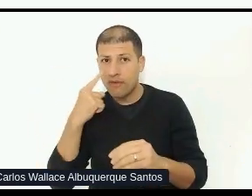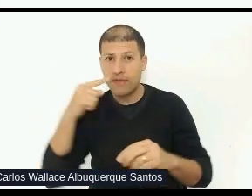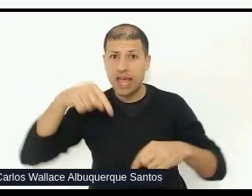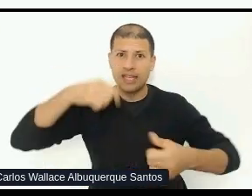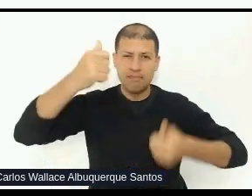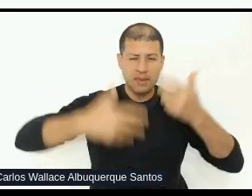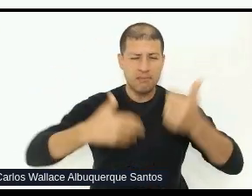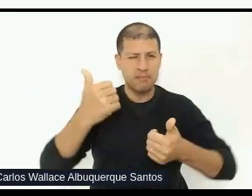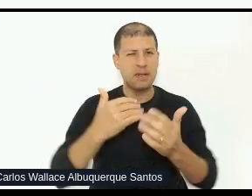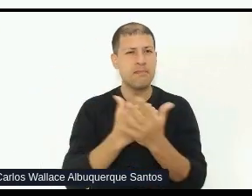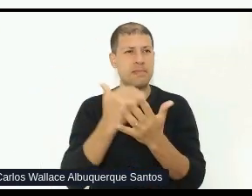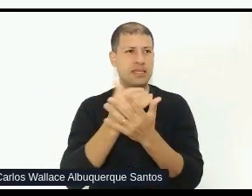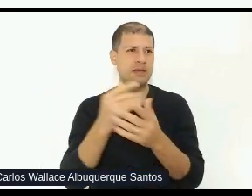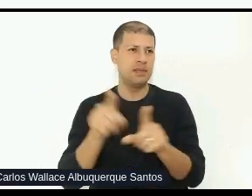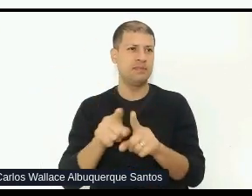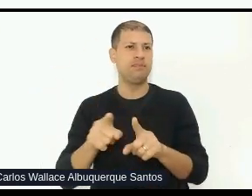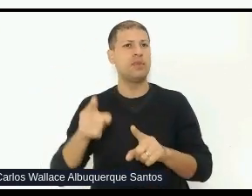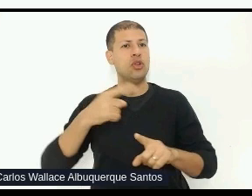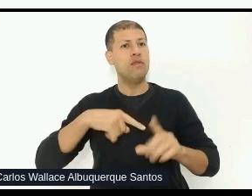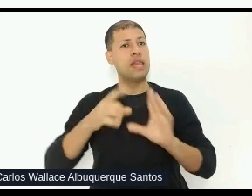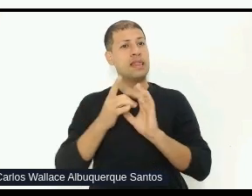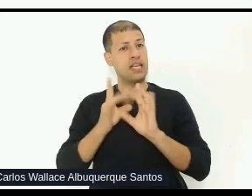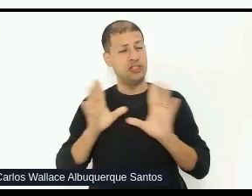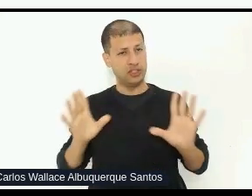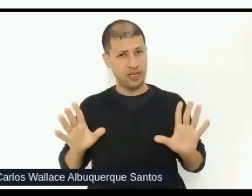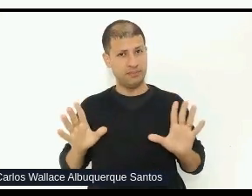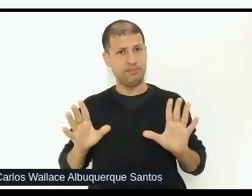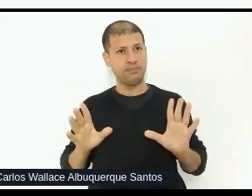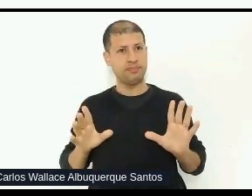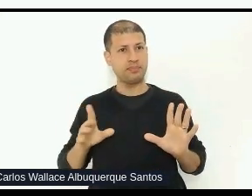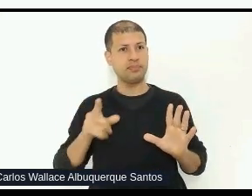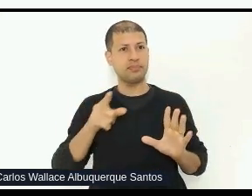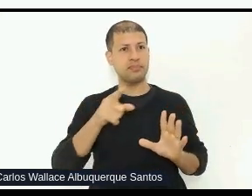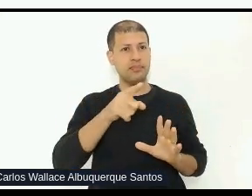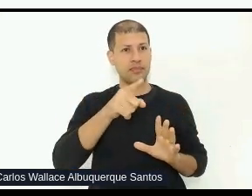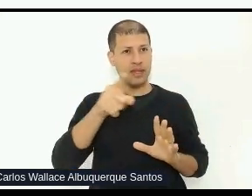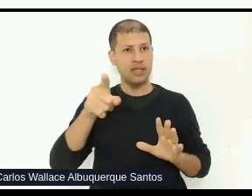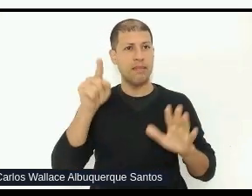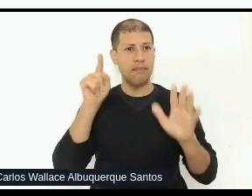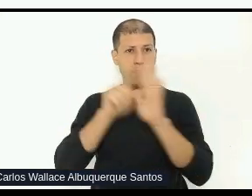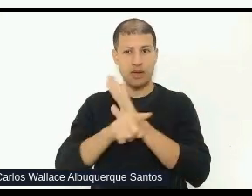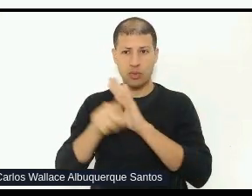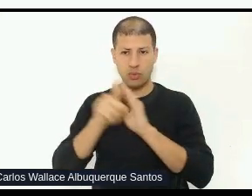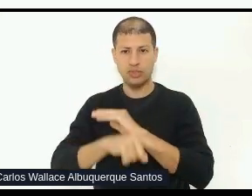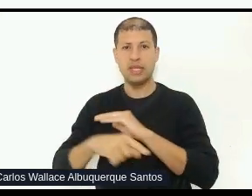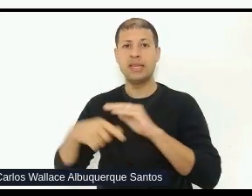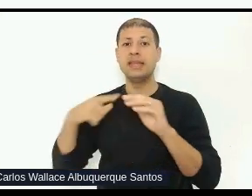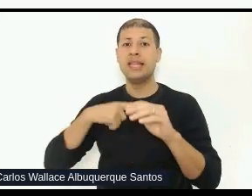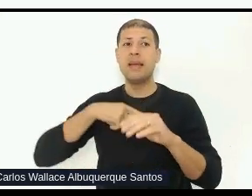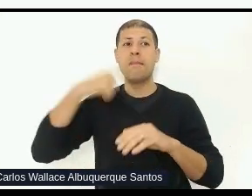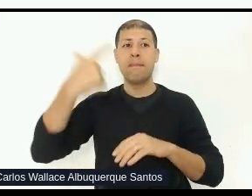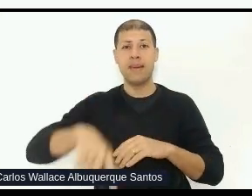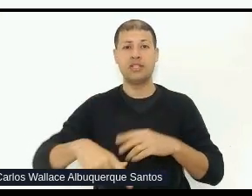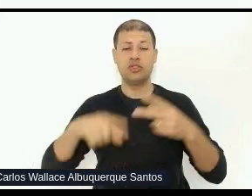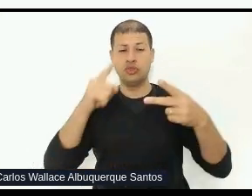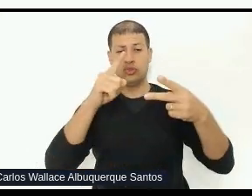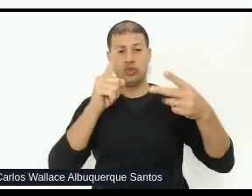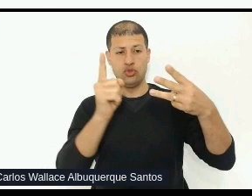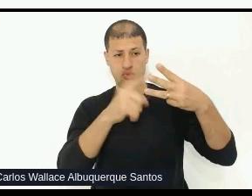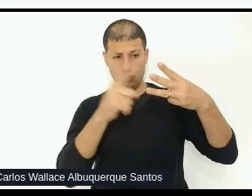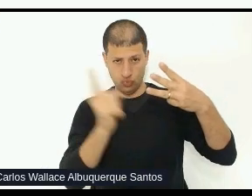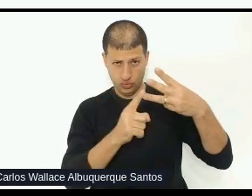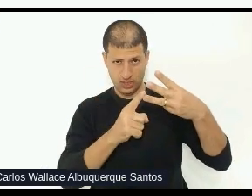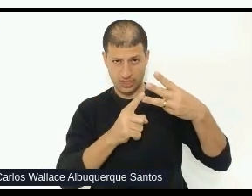né? Então, a gente vai deixar essas perguntas, vão ter mais 2 outras, tá? E